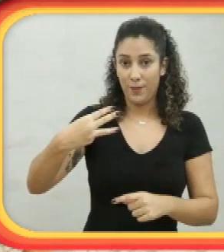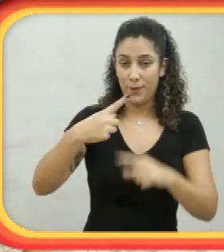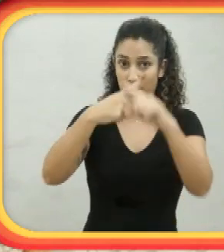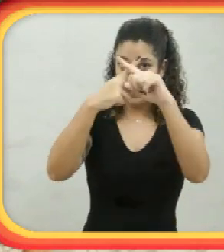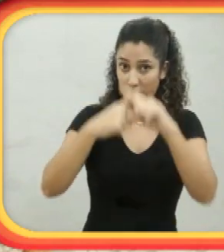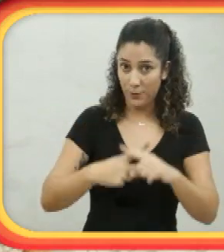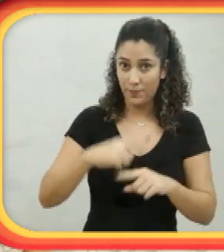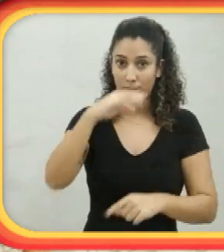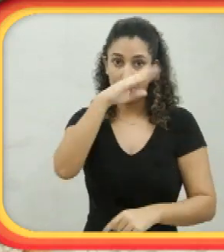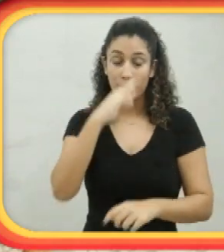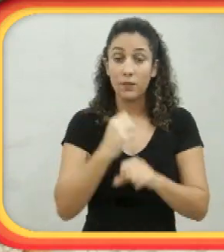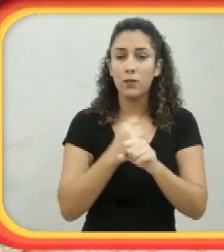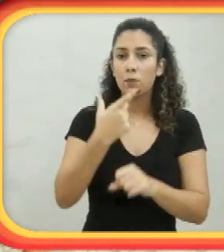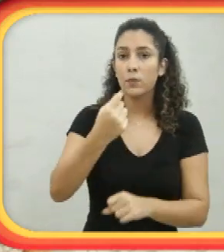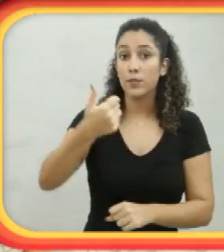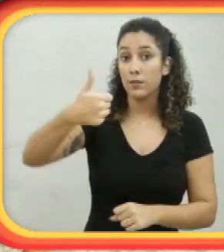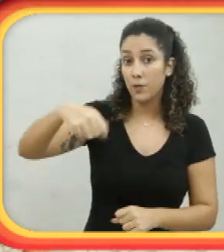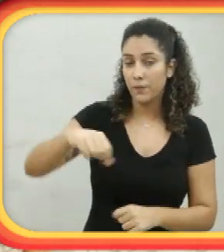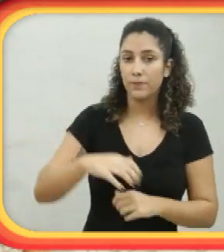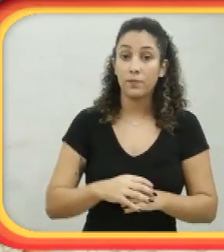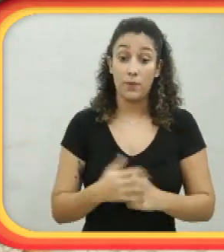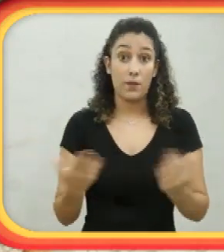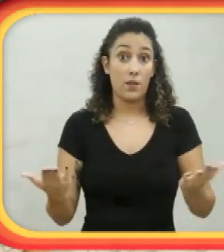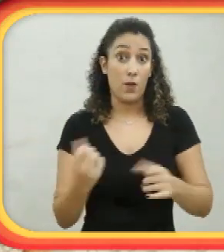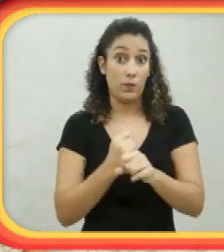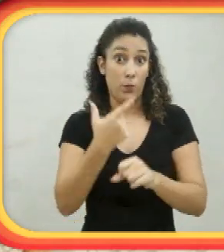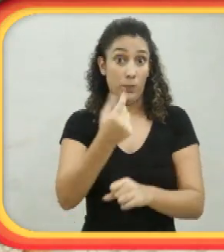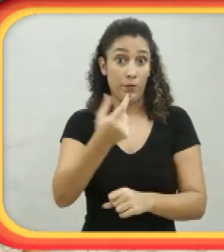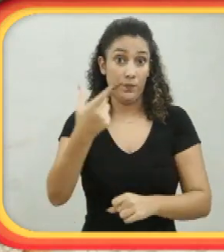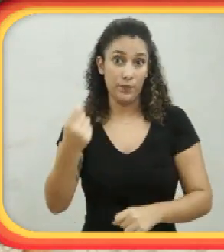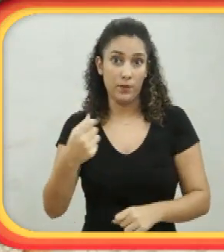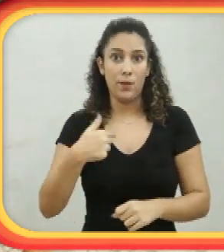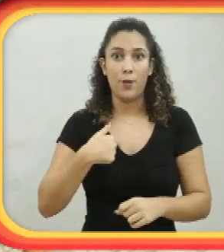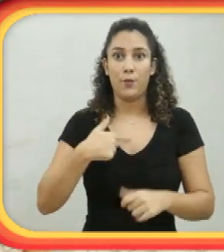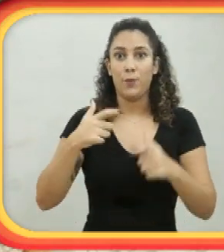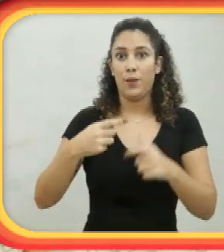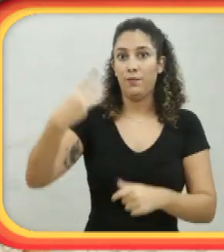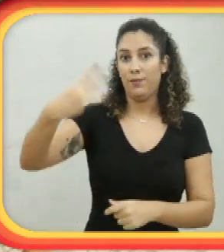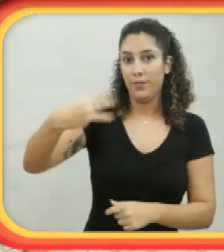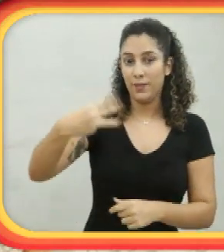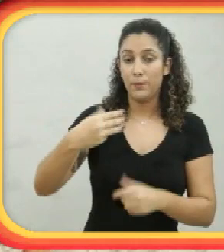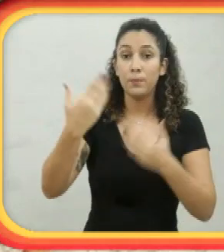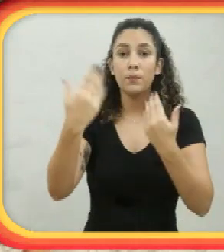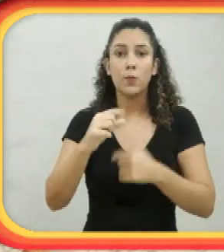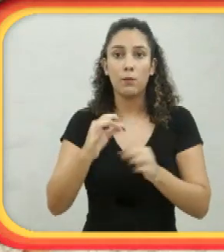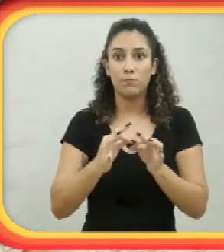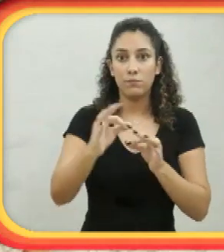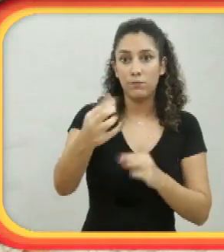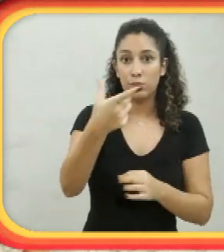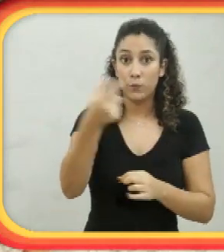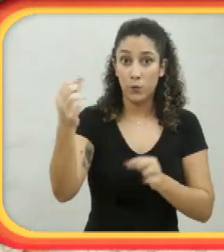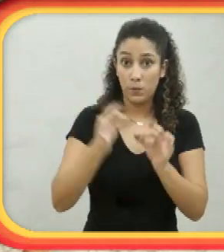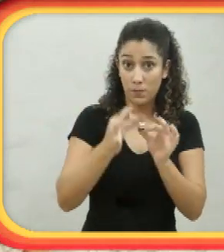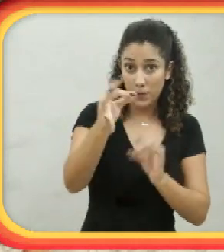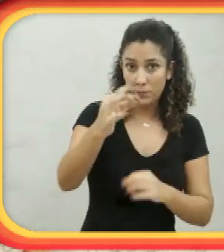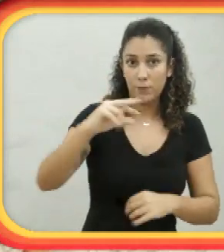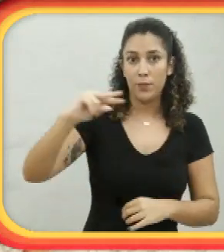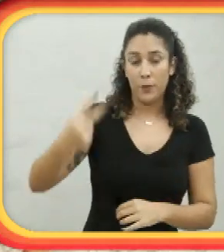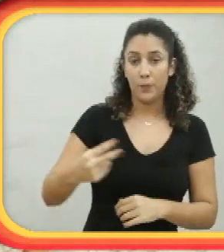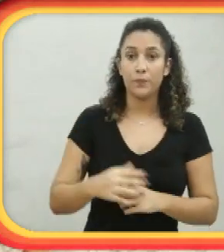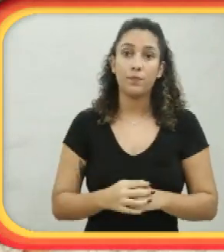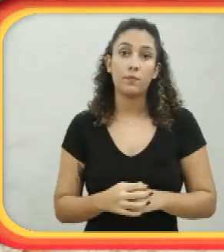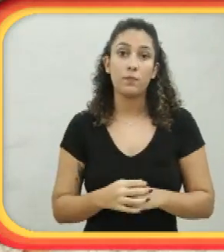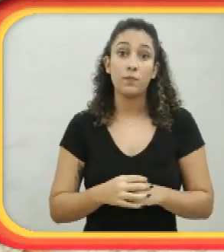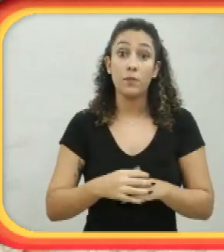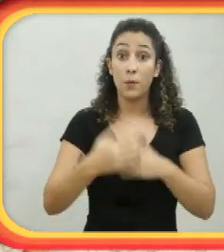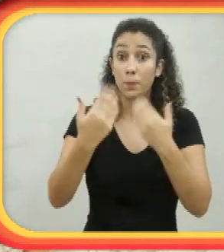em terceiro lugar no Campeonato Brasileiro em 2019, E agora em 2020 eu fiquei em terceiro lugar na prova de